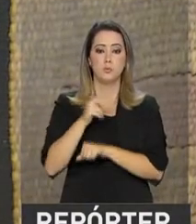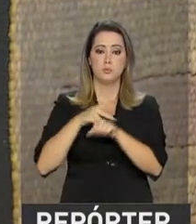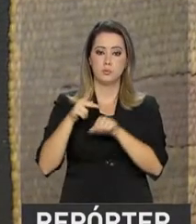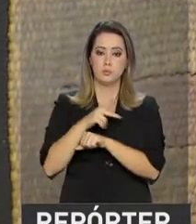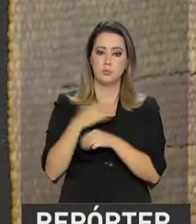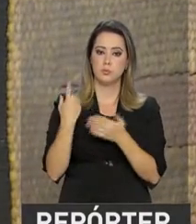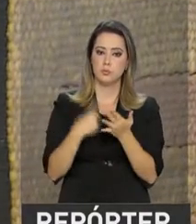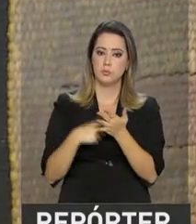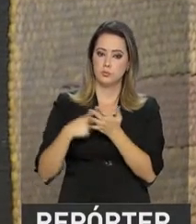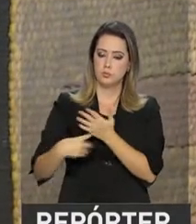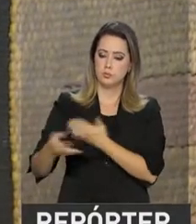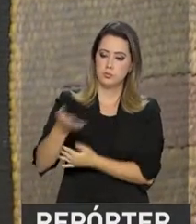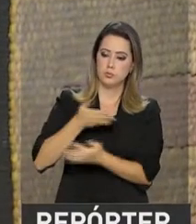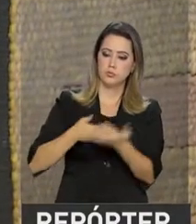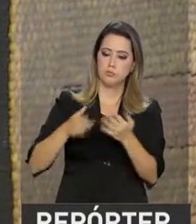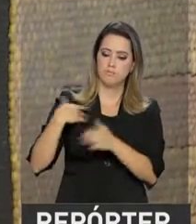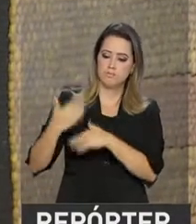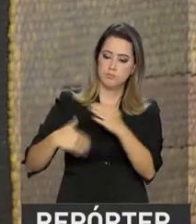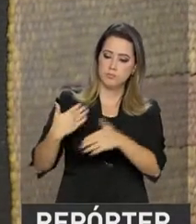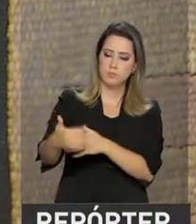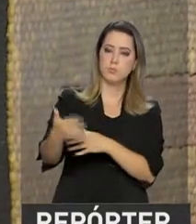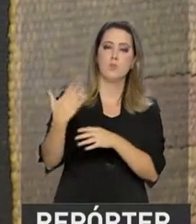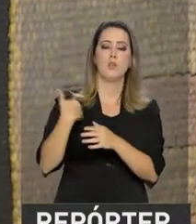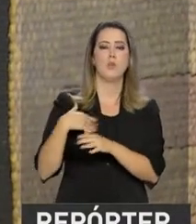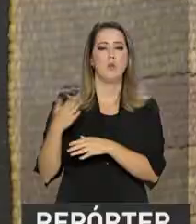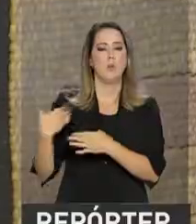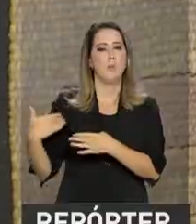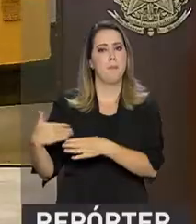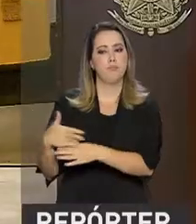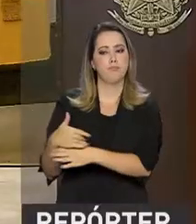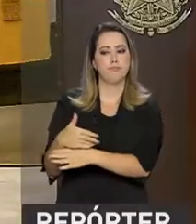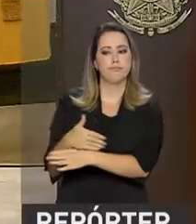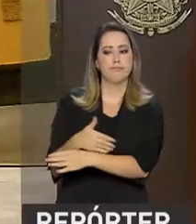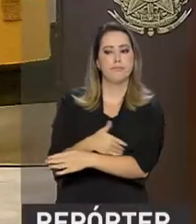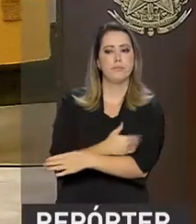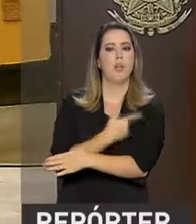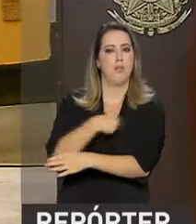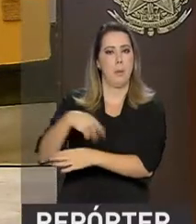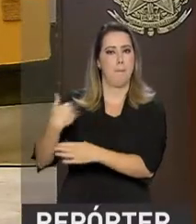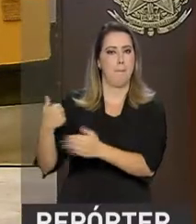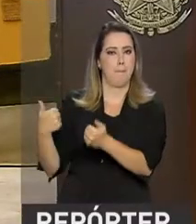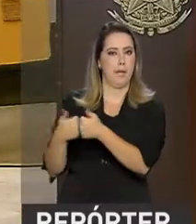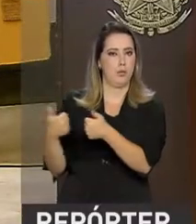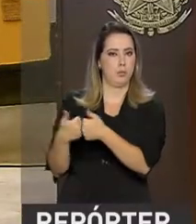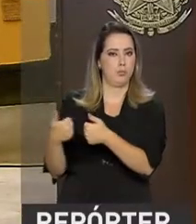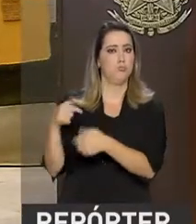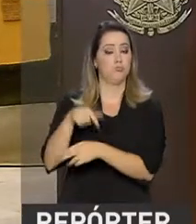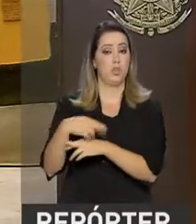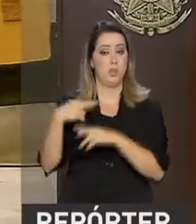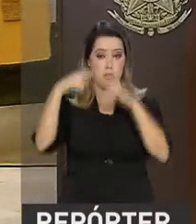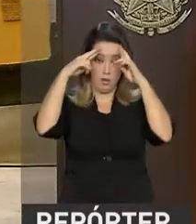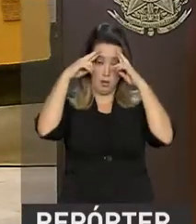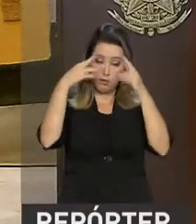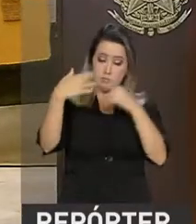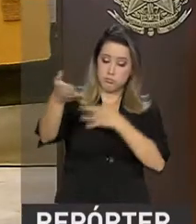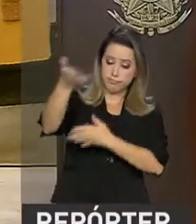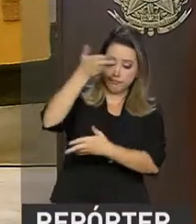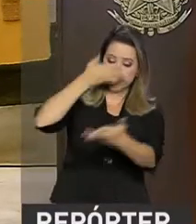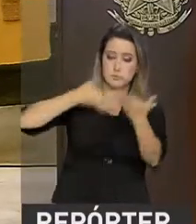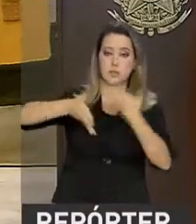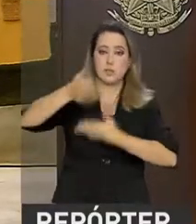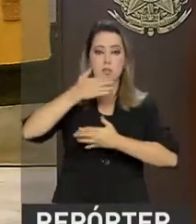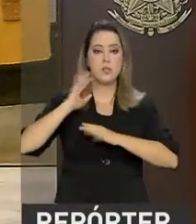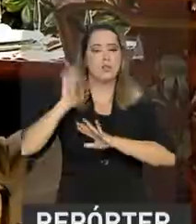países compartilham uma extensa região de fronteira, possuem respeito mútuo e que, ao longo dos últimos